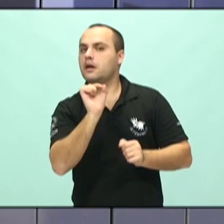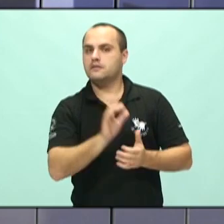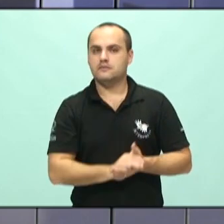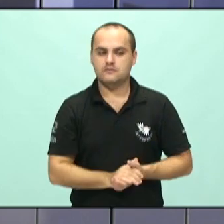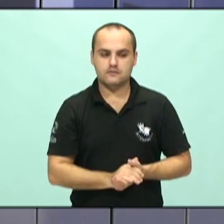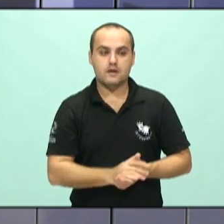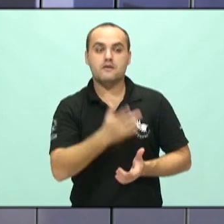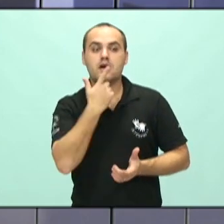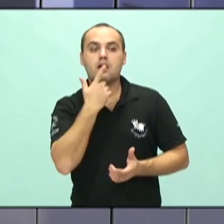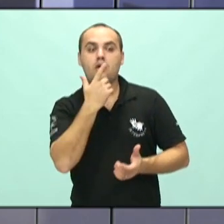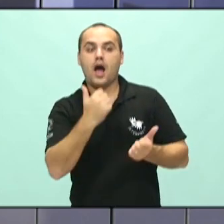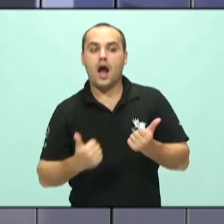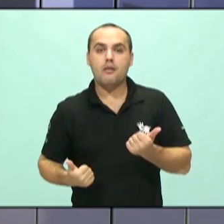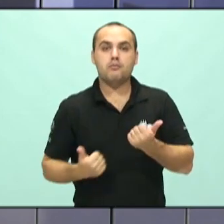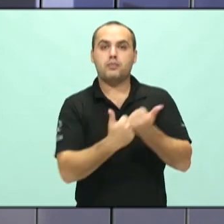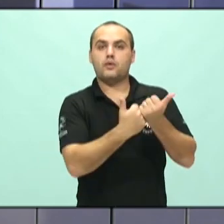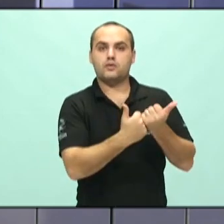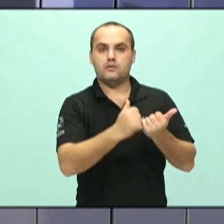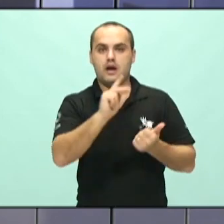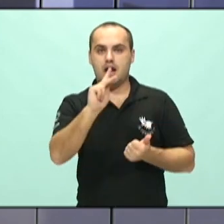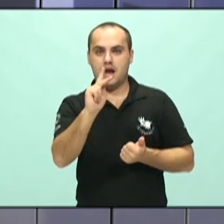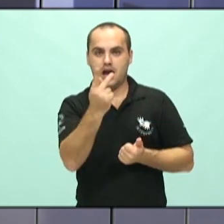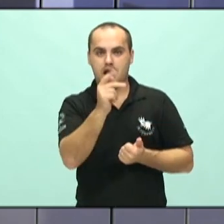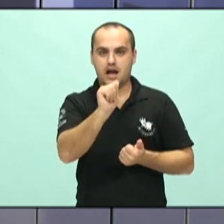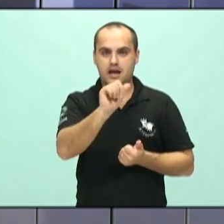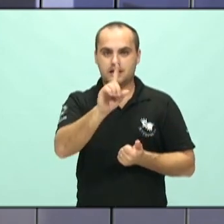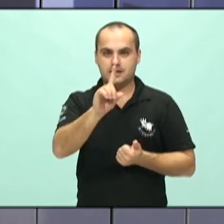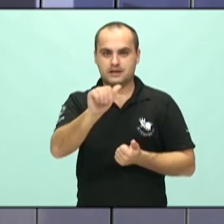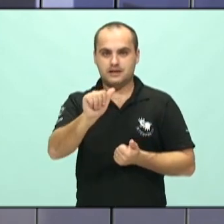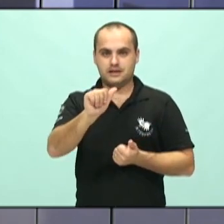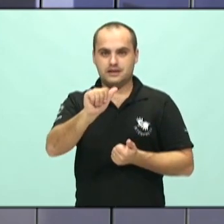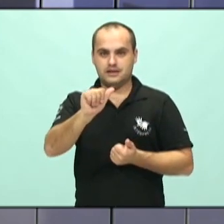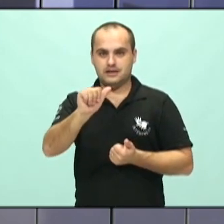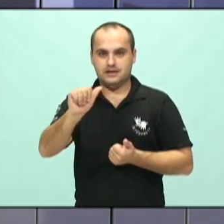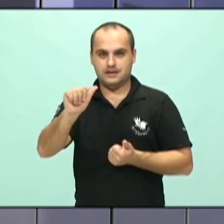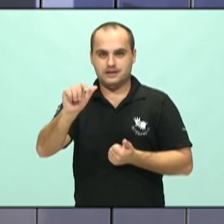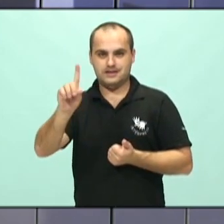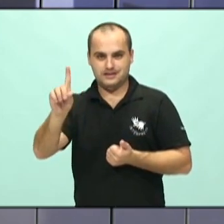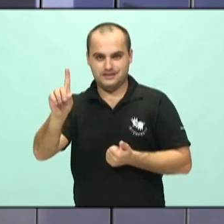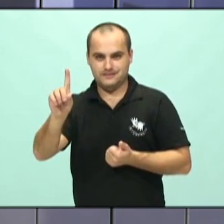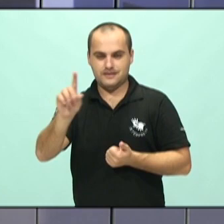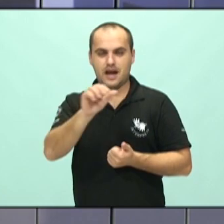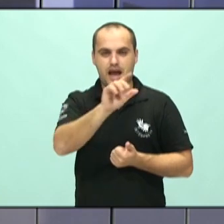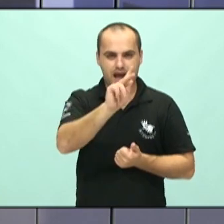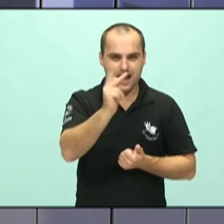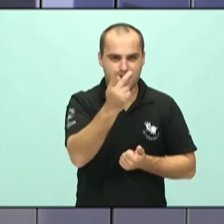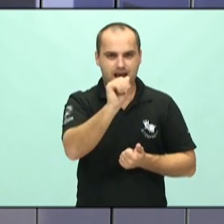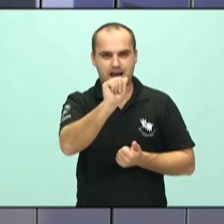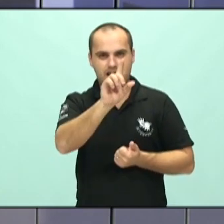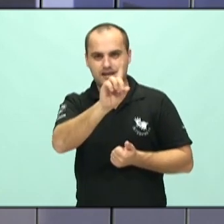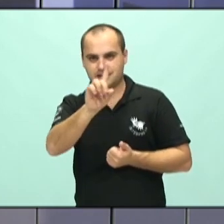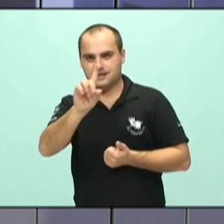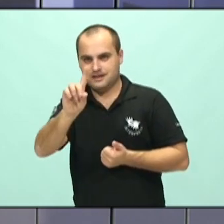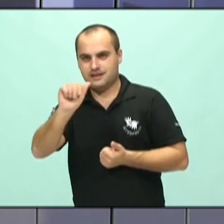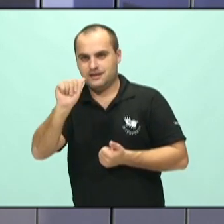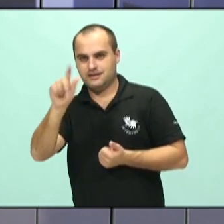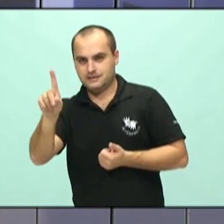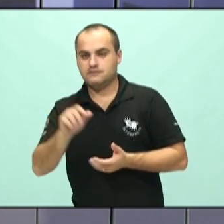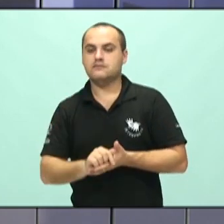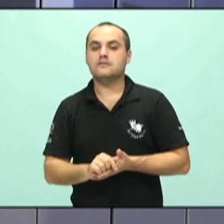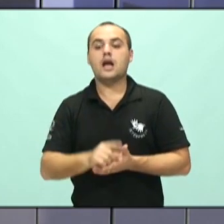declarou apoio ao Haddad e continuou não permitindo o apoio